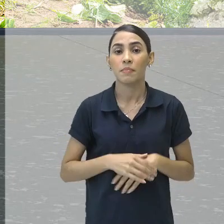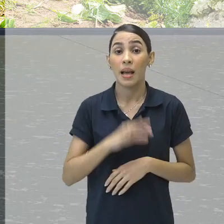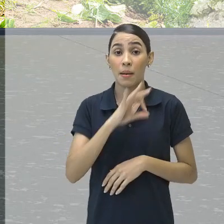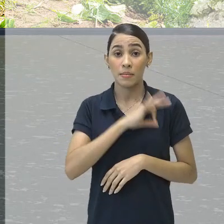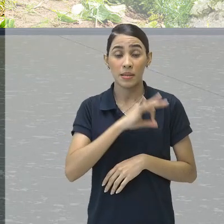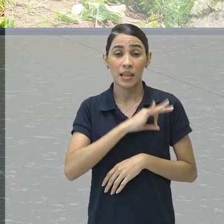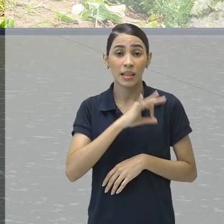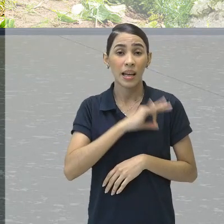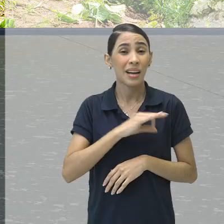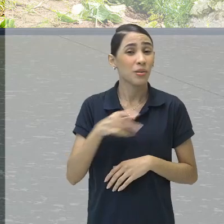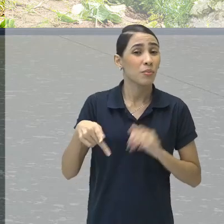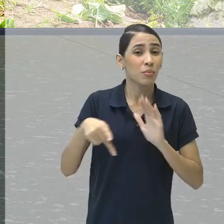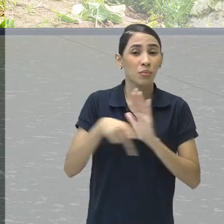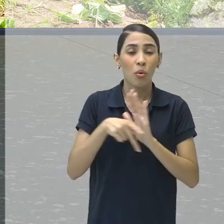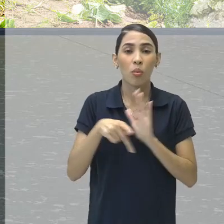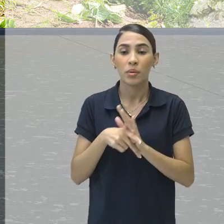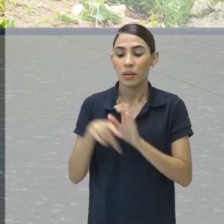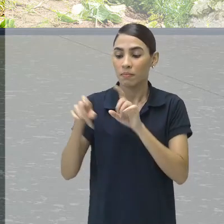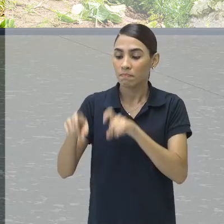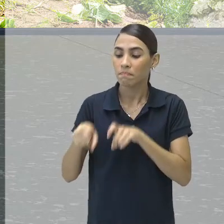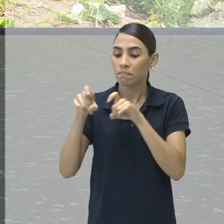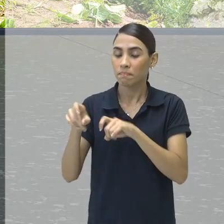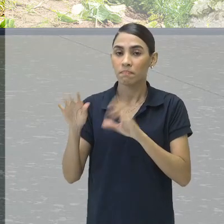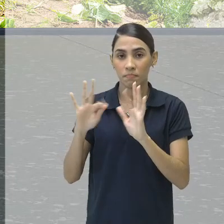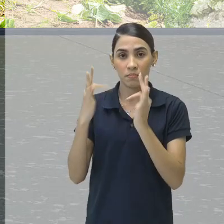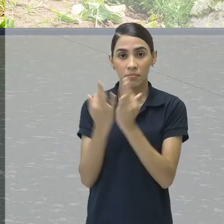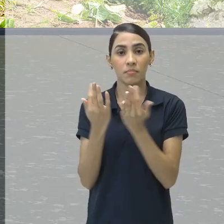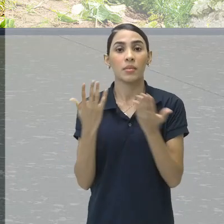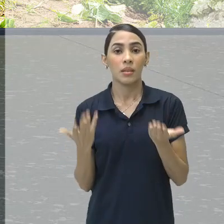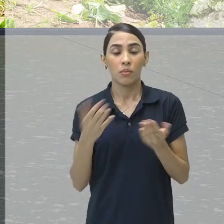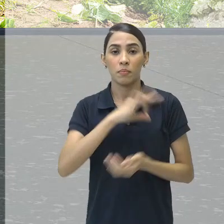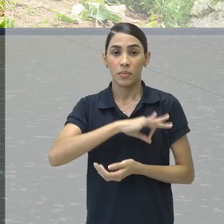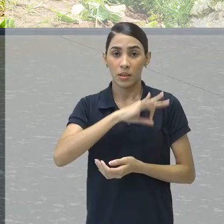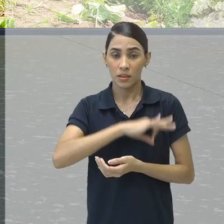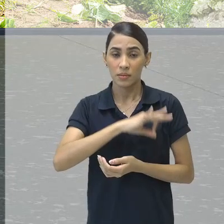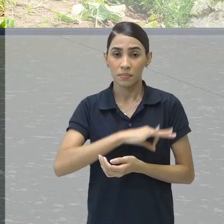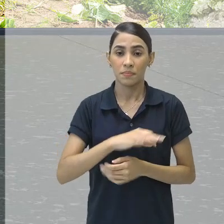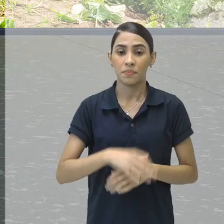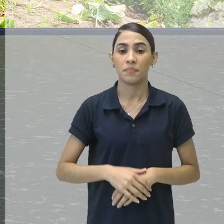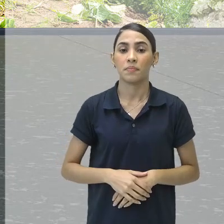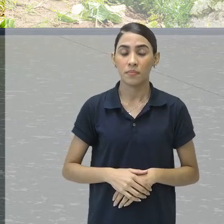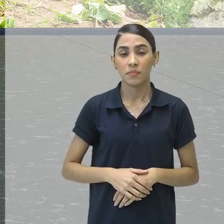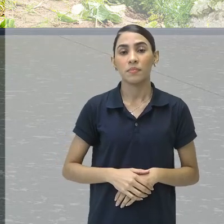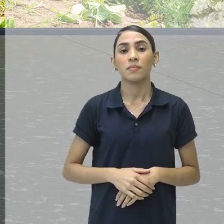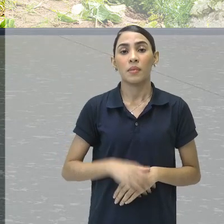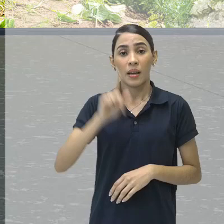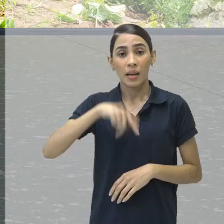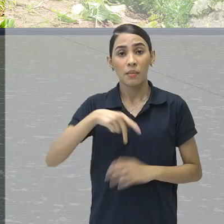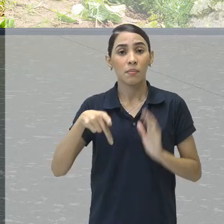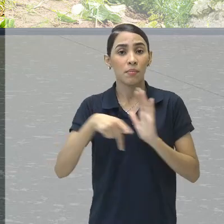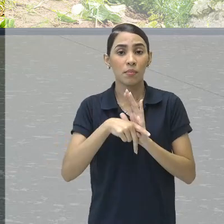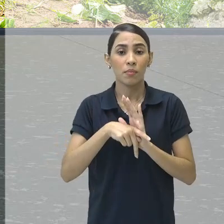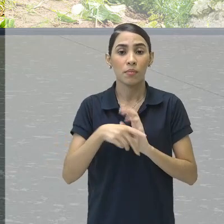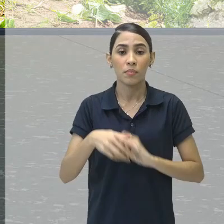renda, ela vem justamente dessa atividade. Então, a renda da família, conforme a gente vai ver aqui, vem